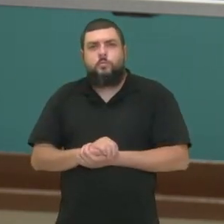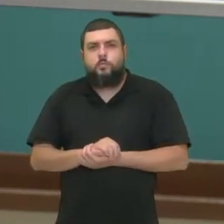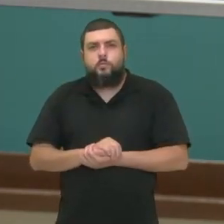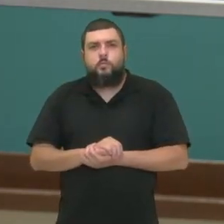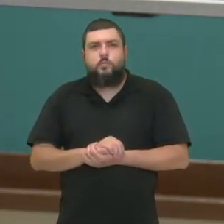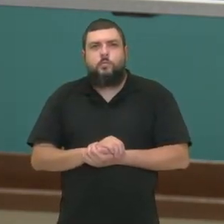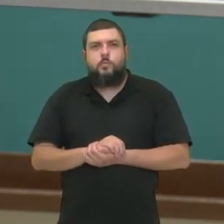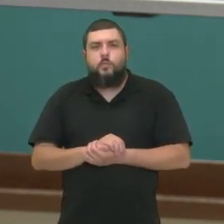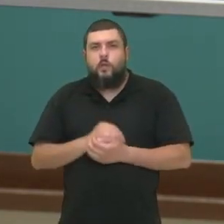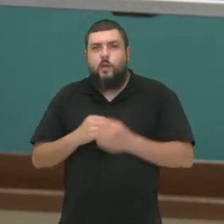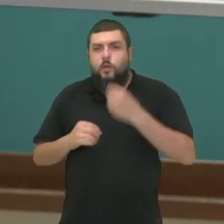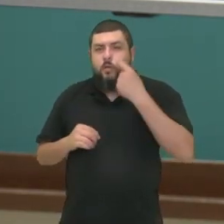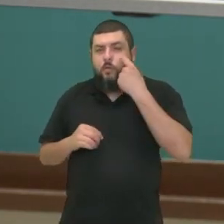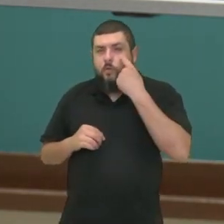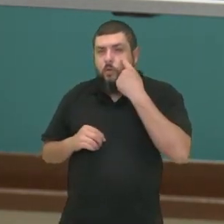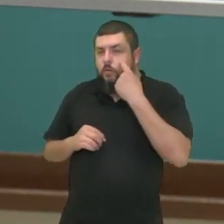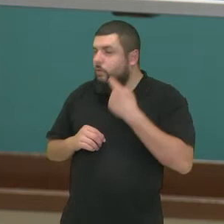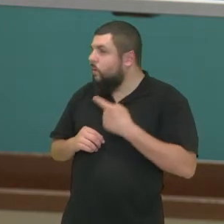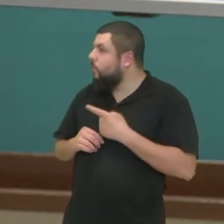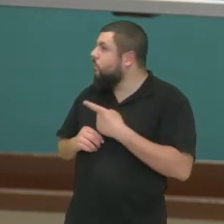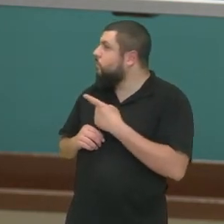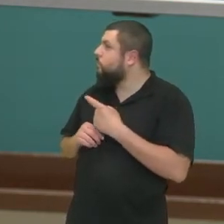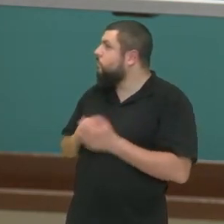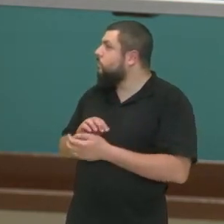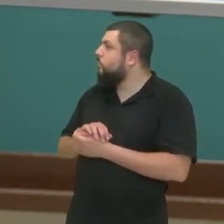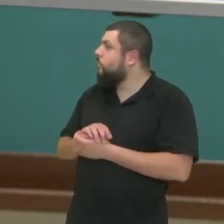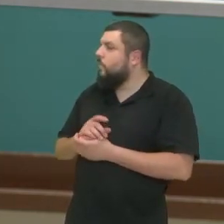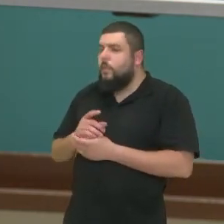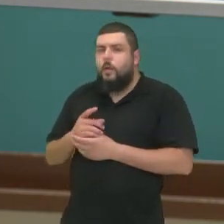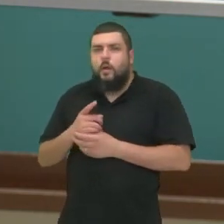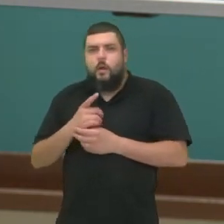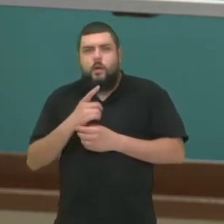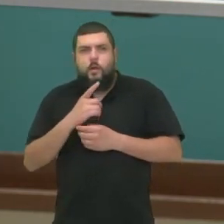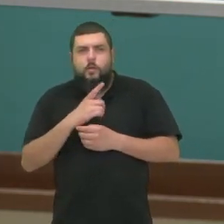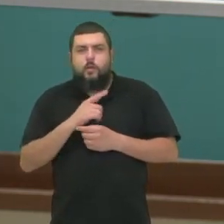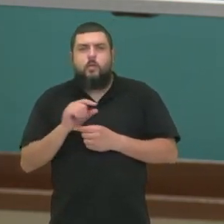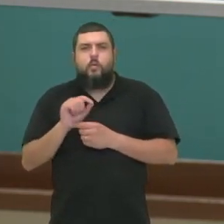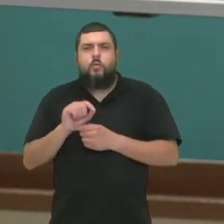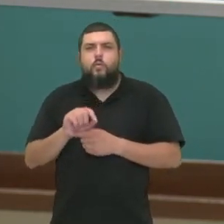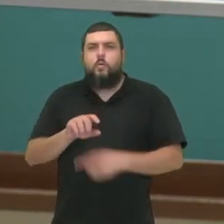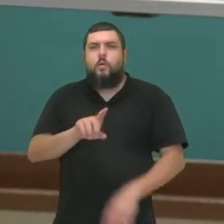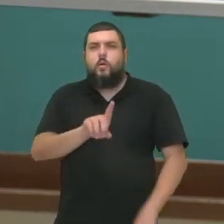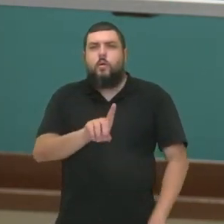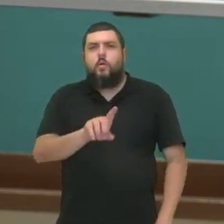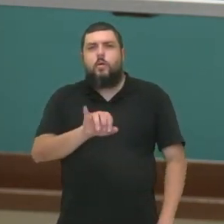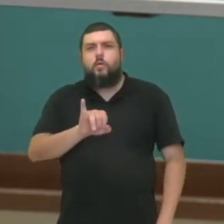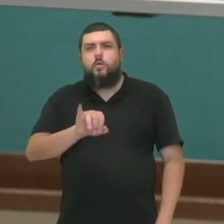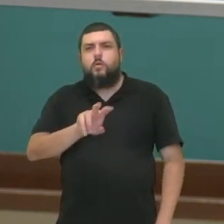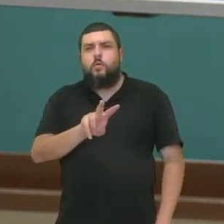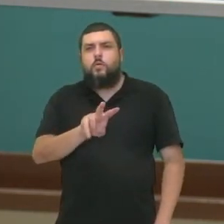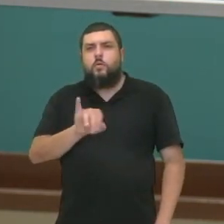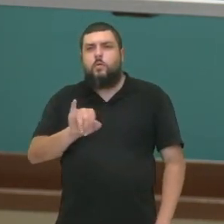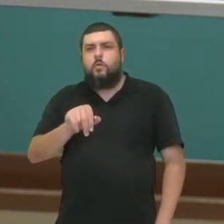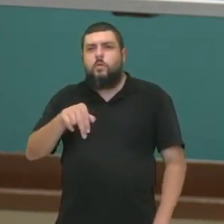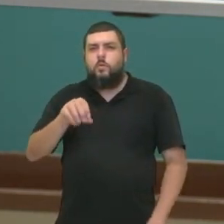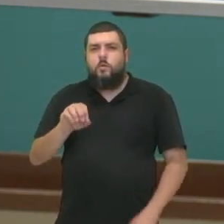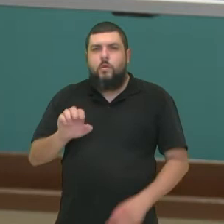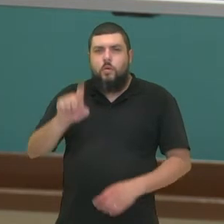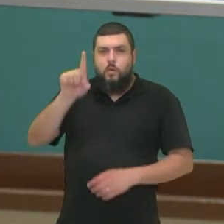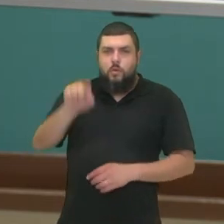a dedicatória ao divino. Vamos observar um conceito de divinizar, transformar, né,